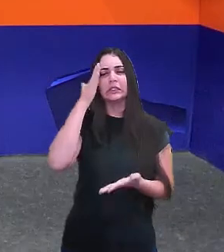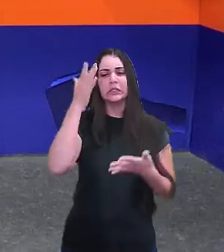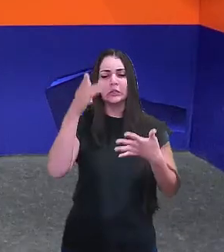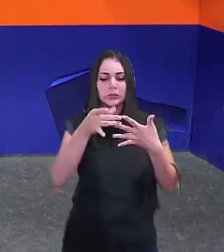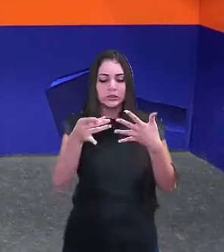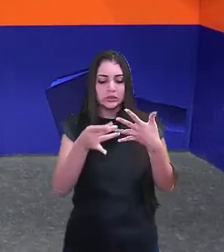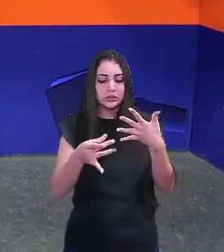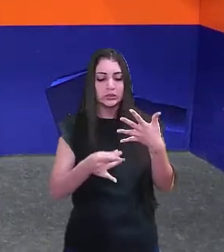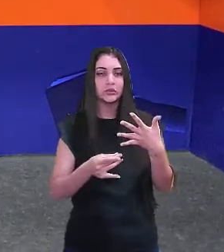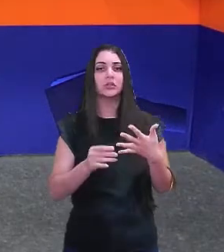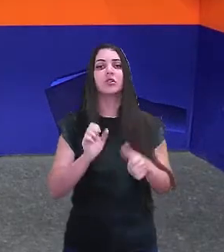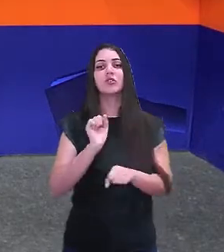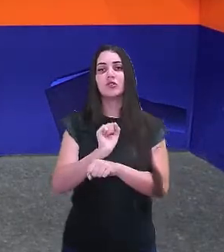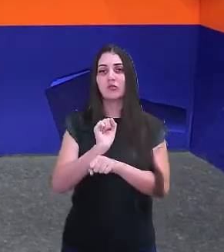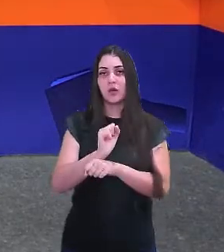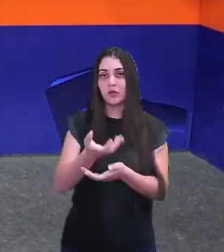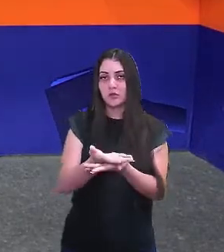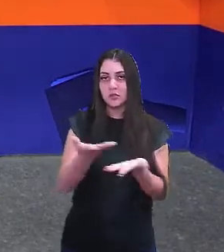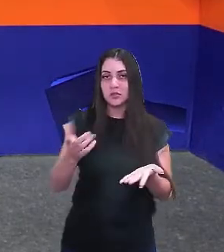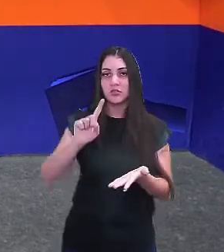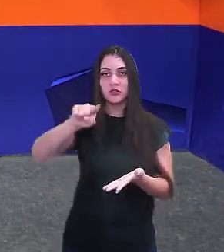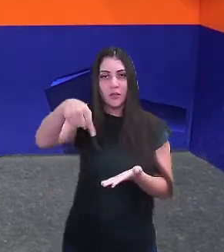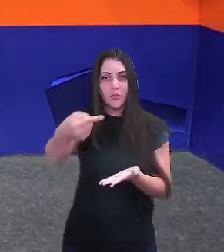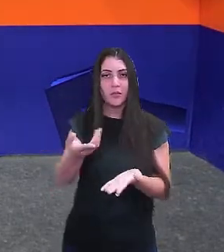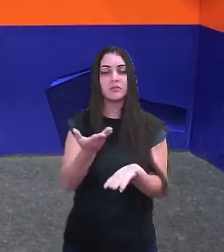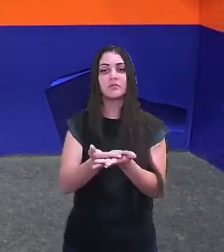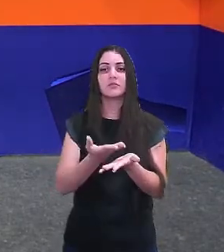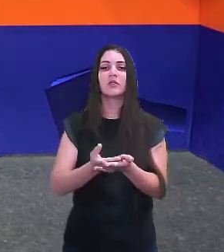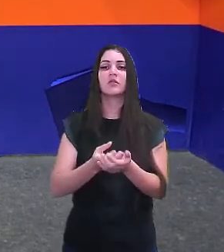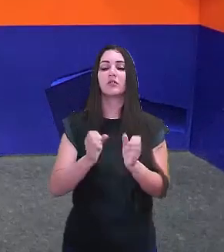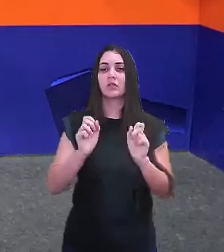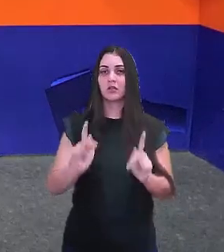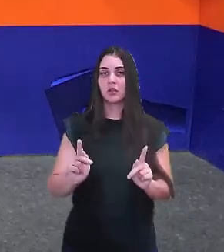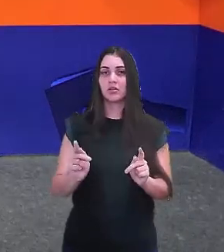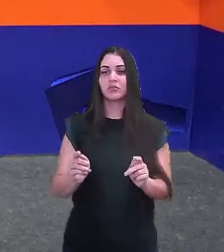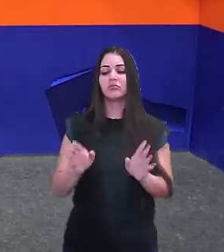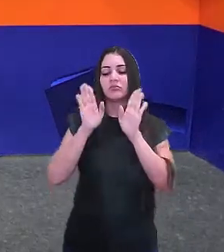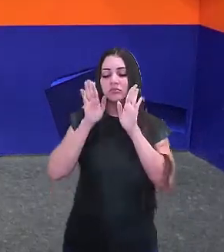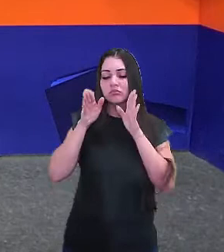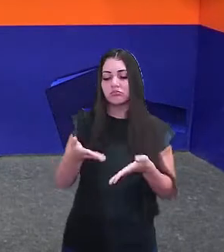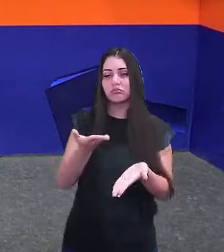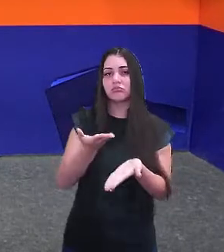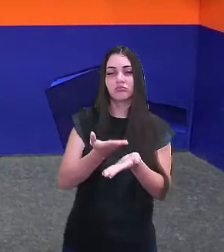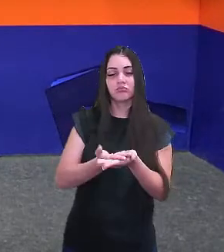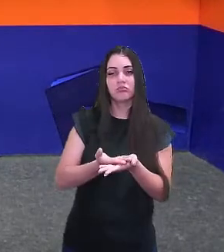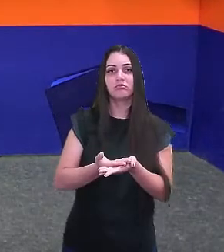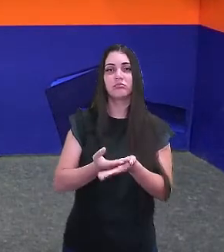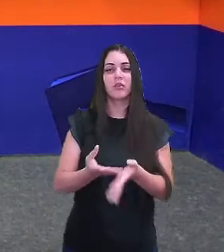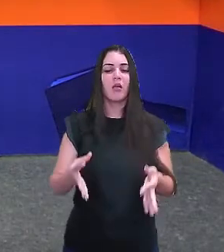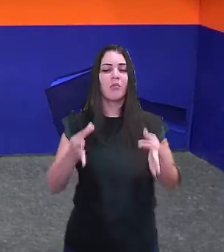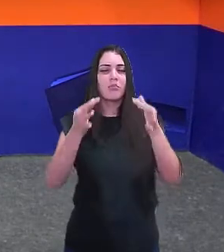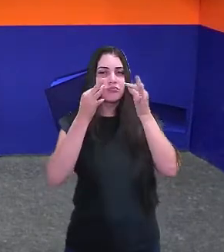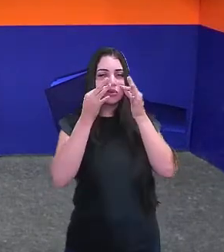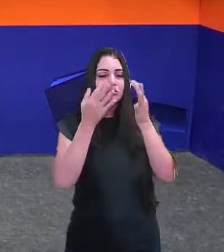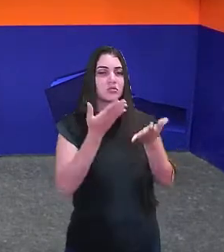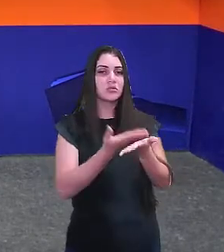e, espero vocês na próxima aula, tá bom? Então, foco nos estudos, preste